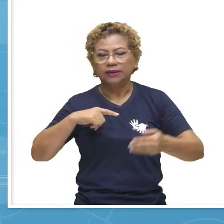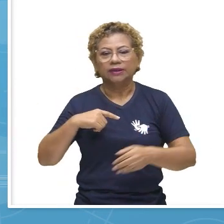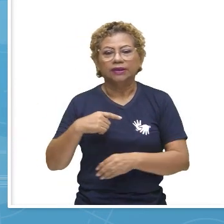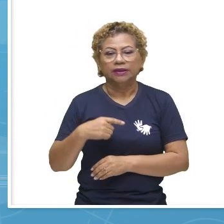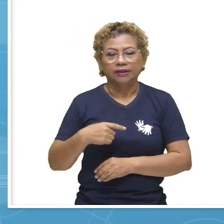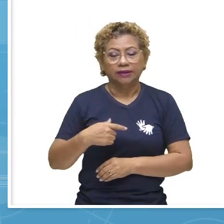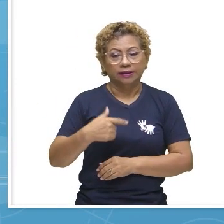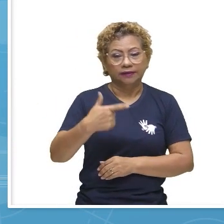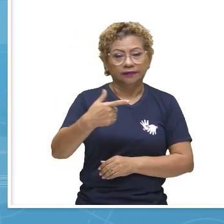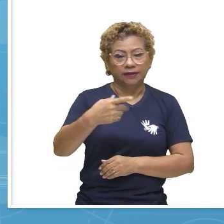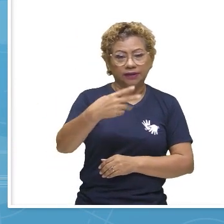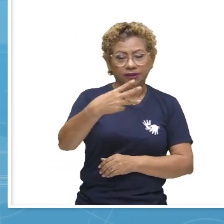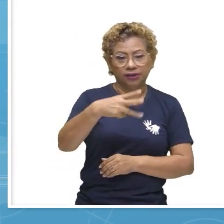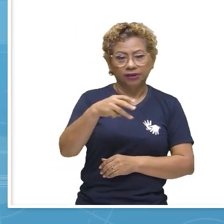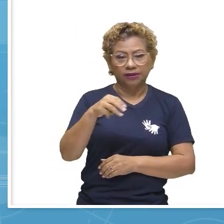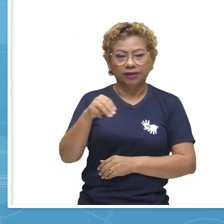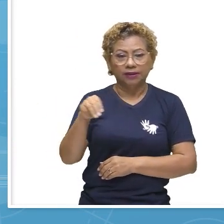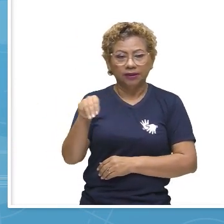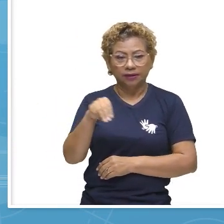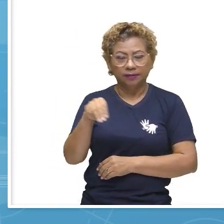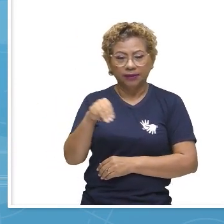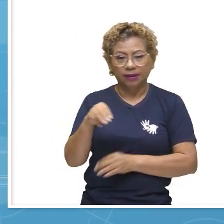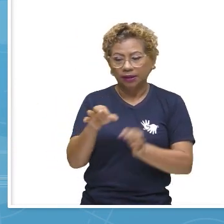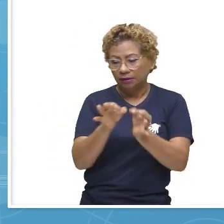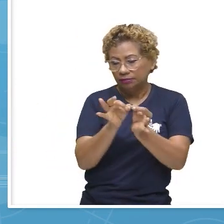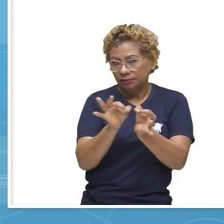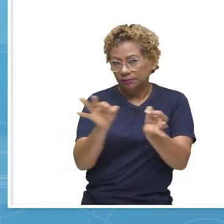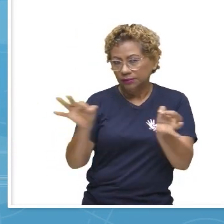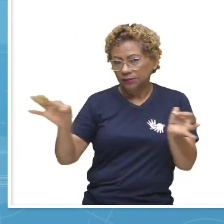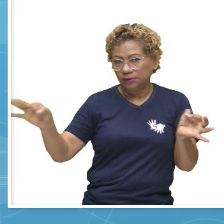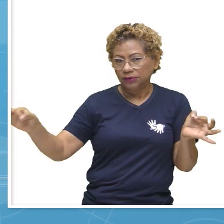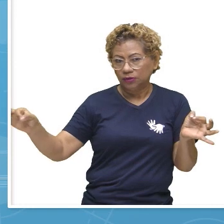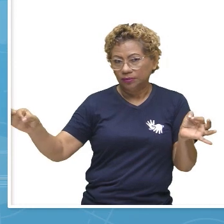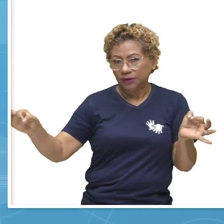proprietário deseja aumentar a área para